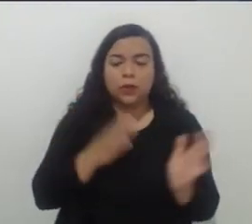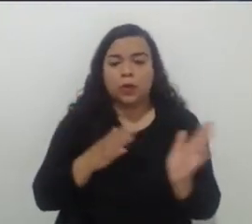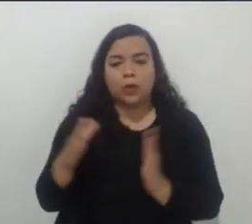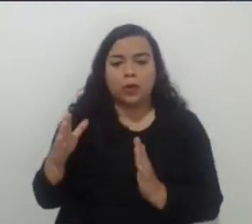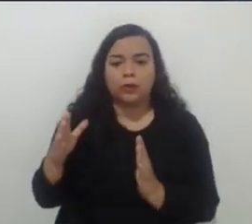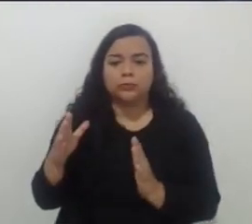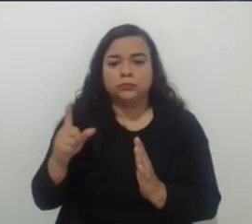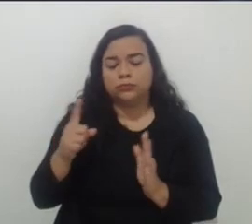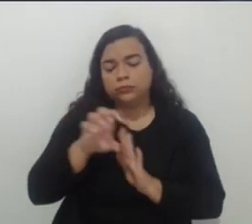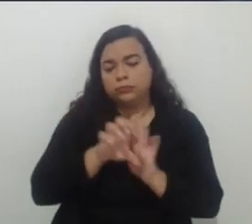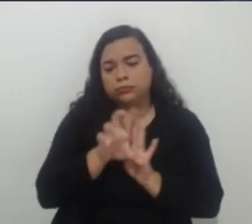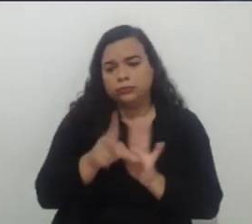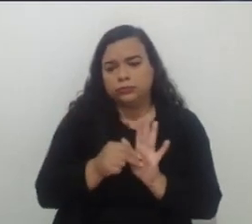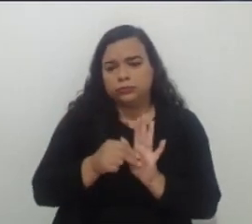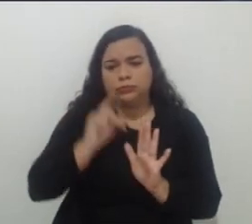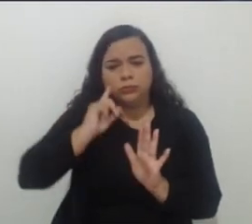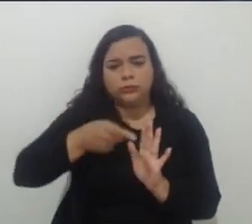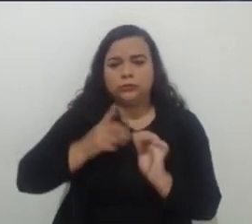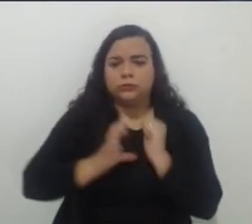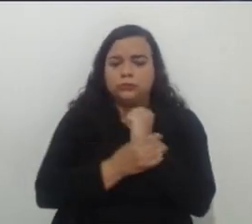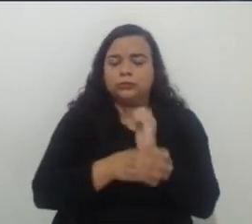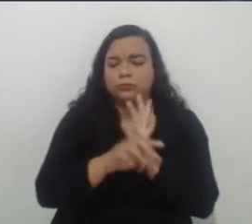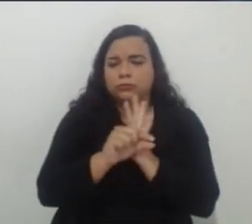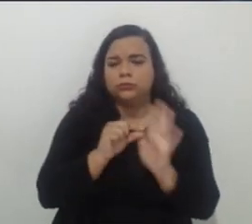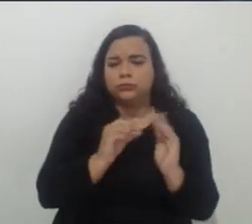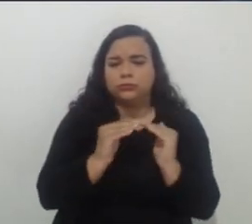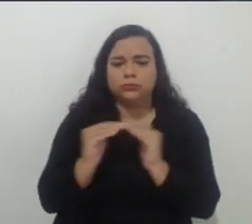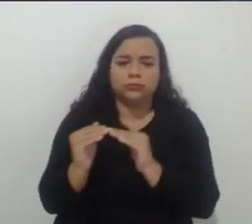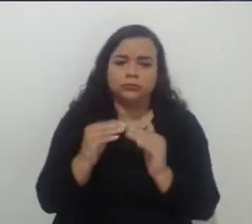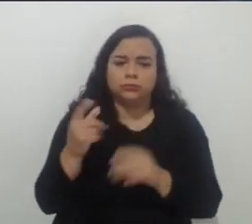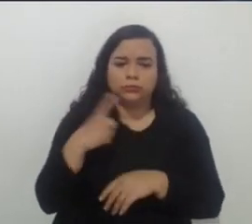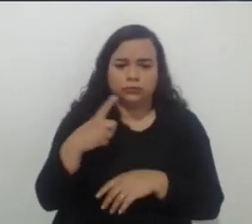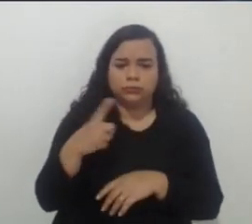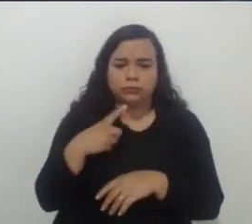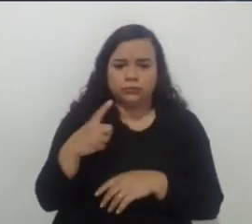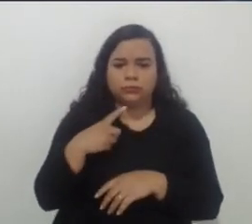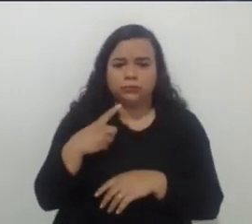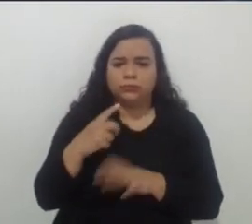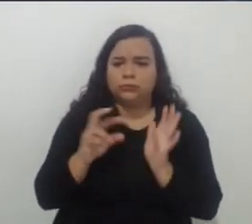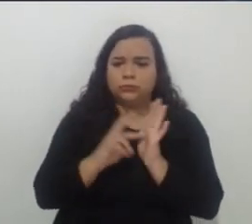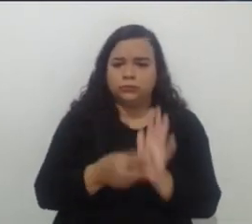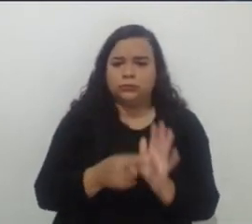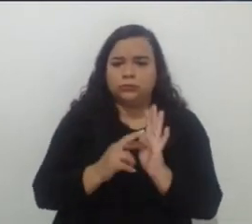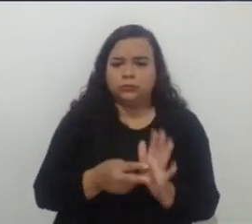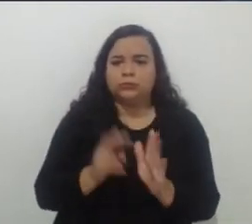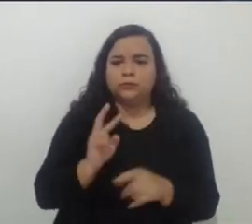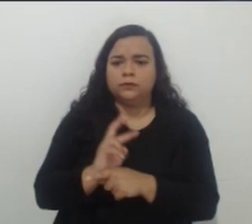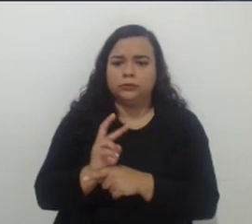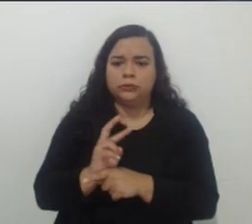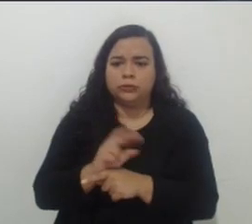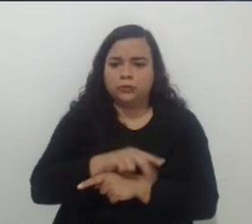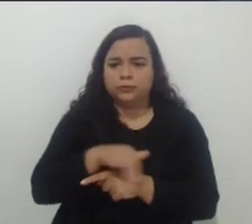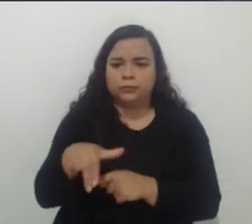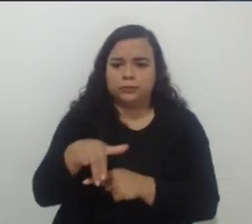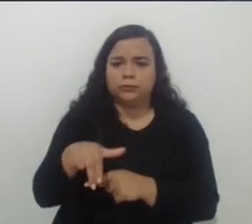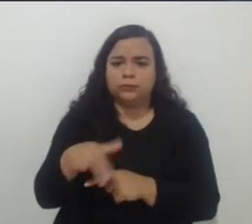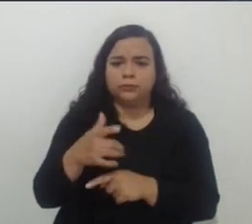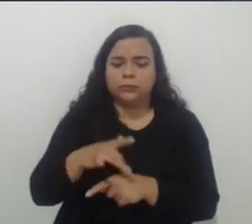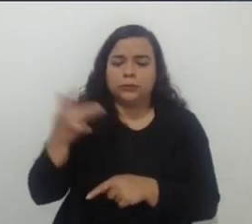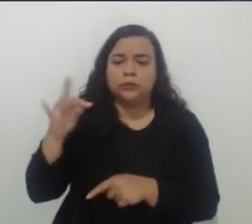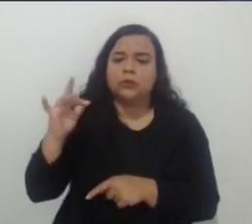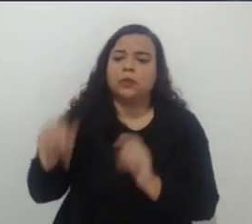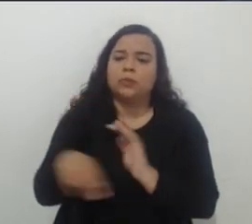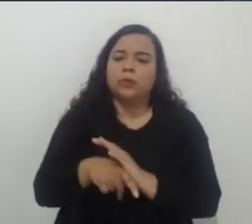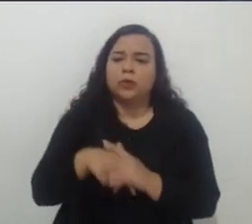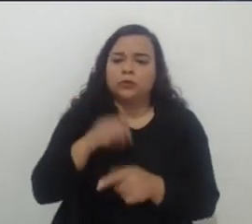de segurança, termo de acordo entabulado entre os sindicatos auditores fiscais do Tesouro Estadual do Estado